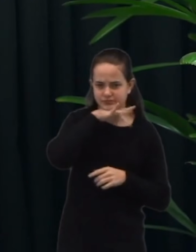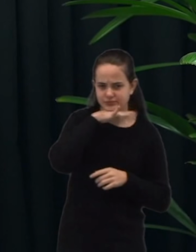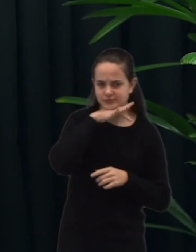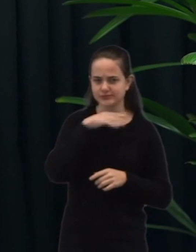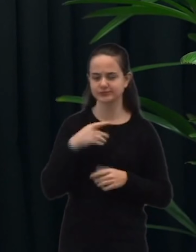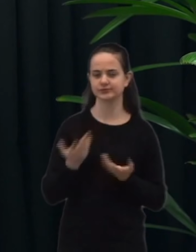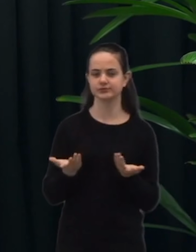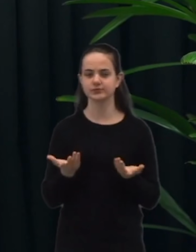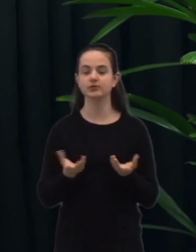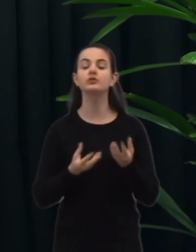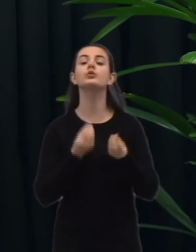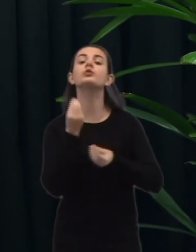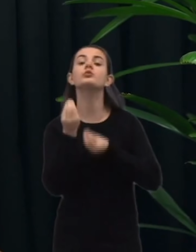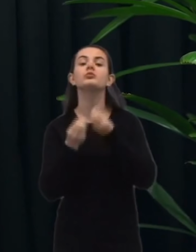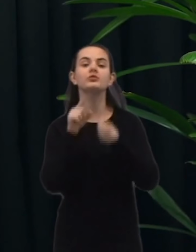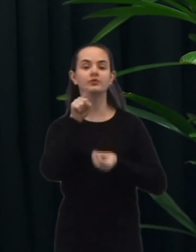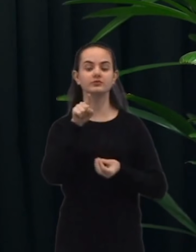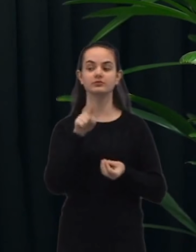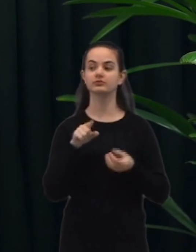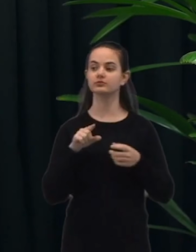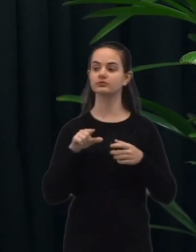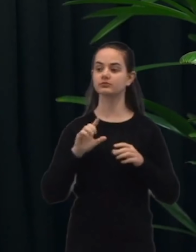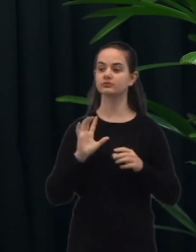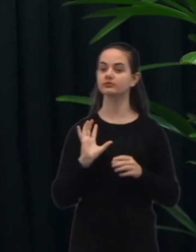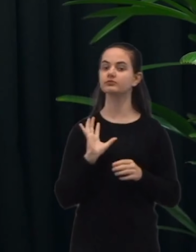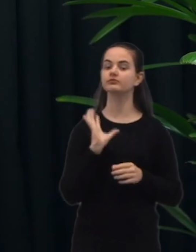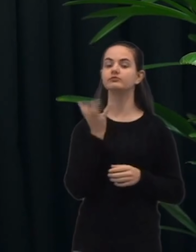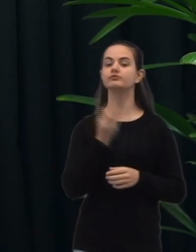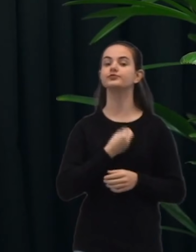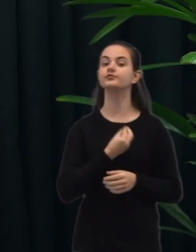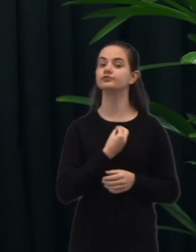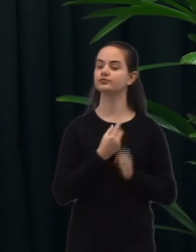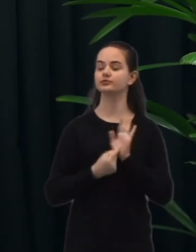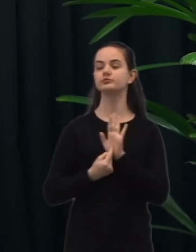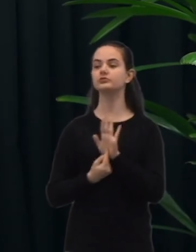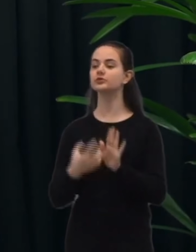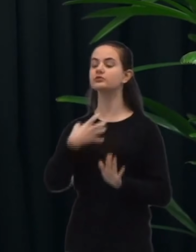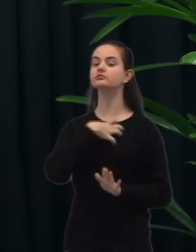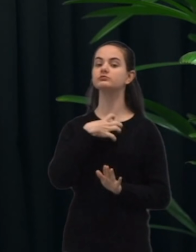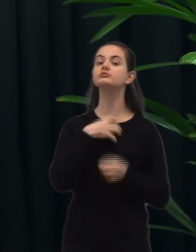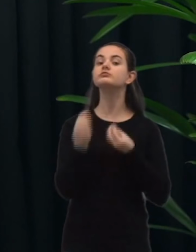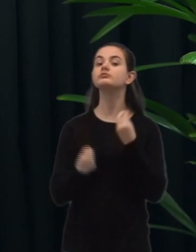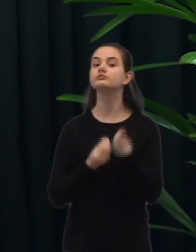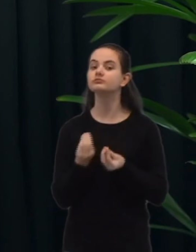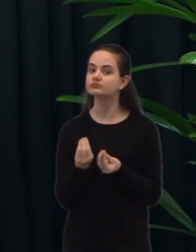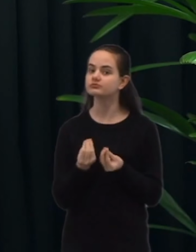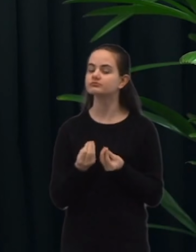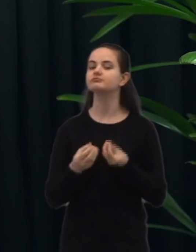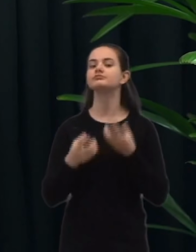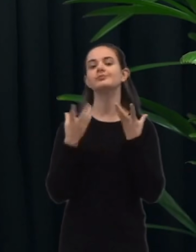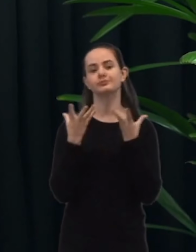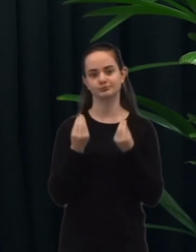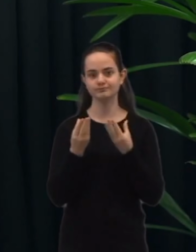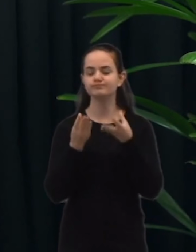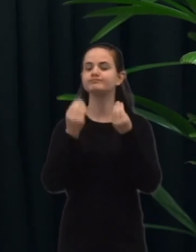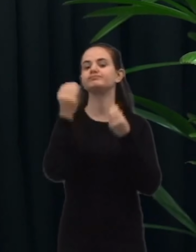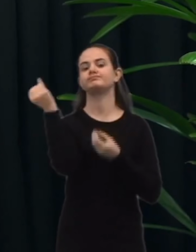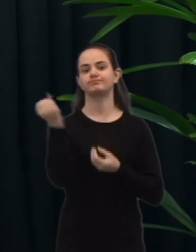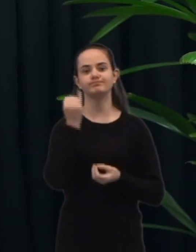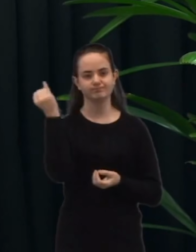xingamentos, violências. Aí então, como são as nossas reações? É difícil, né? Mas a reação é